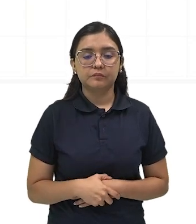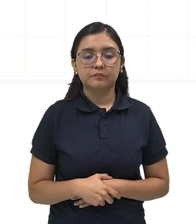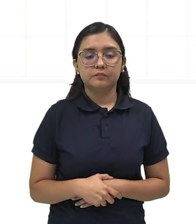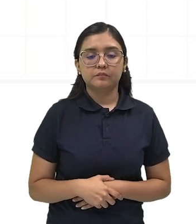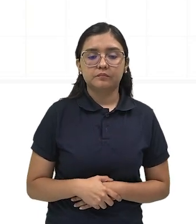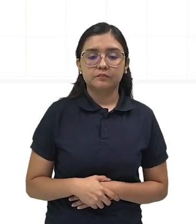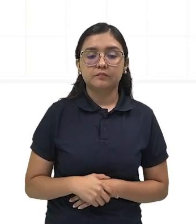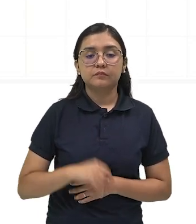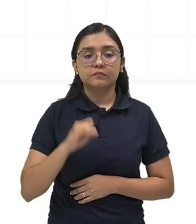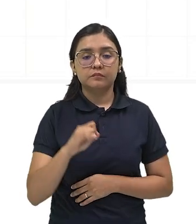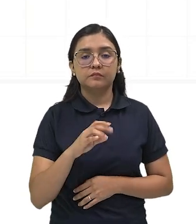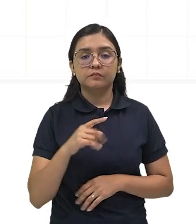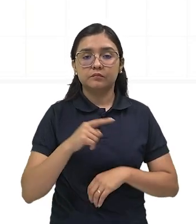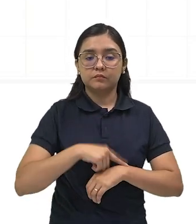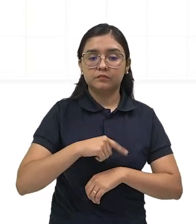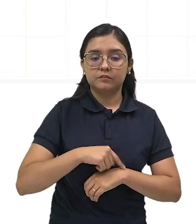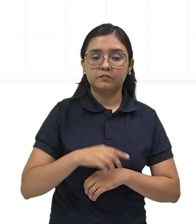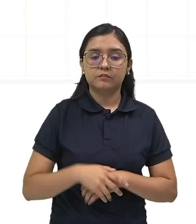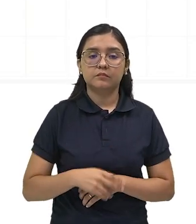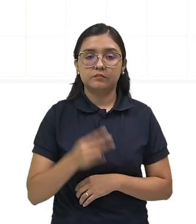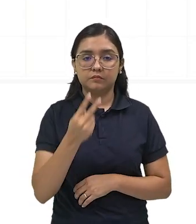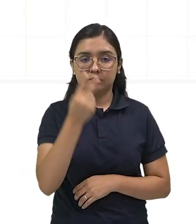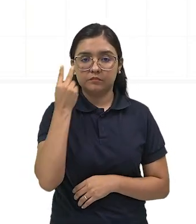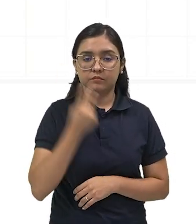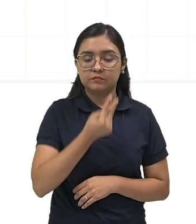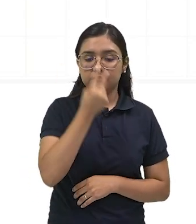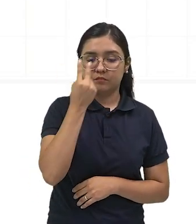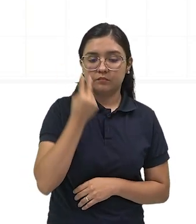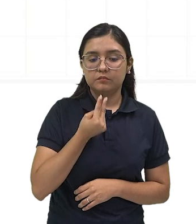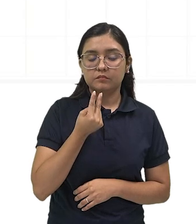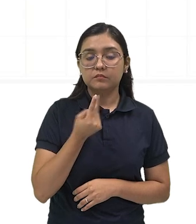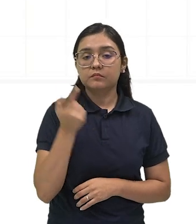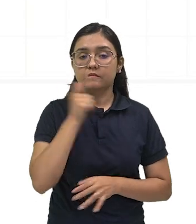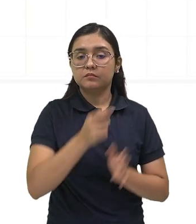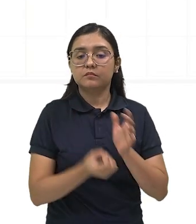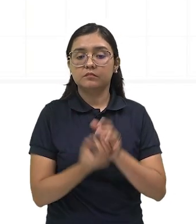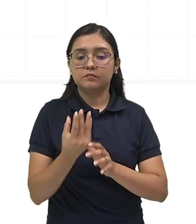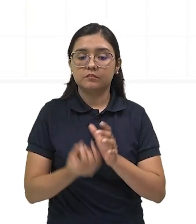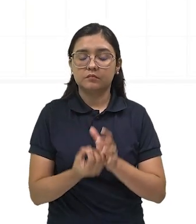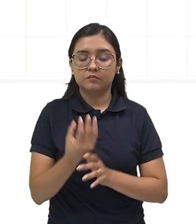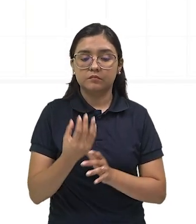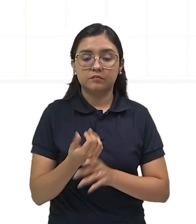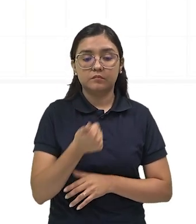colocarmos um T igual a 2, a produção